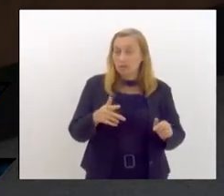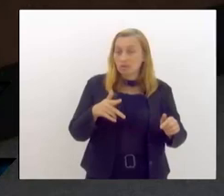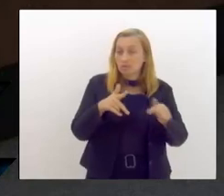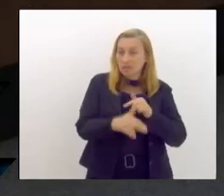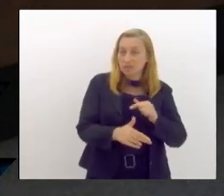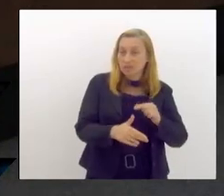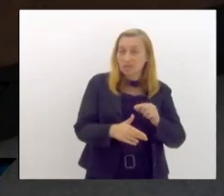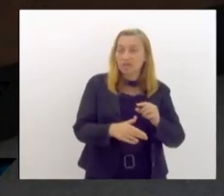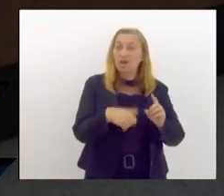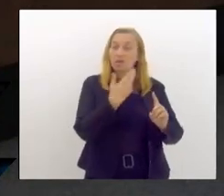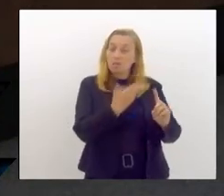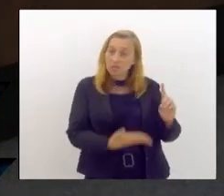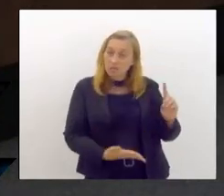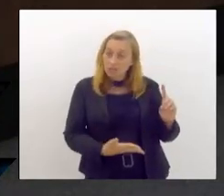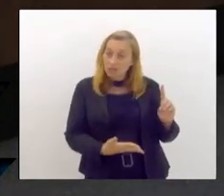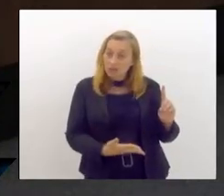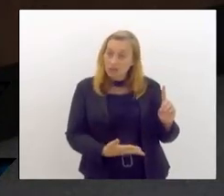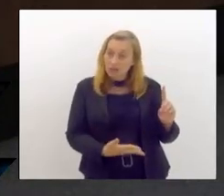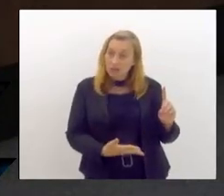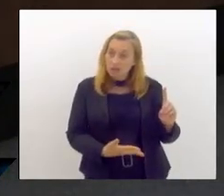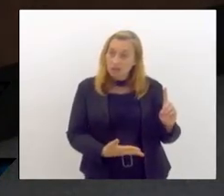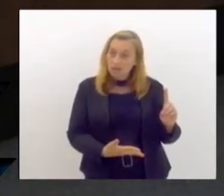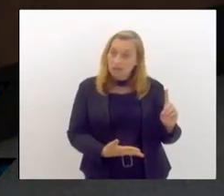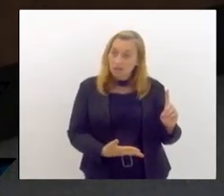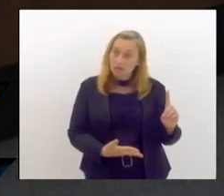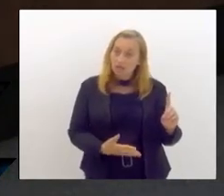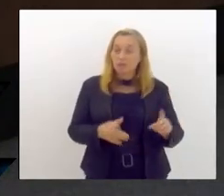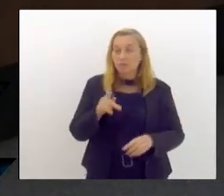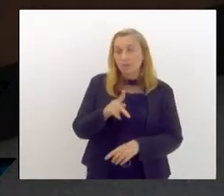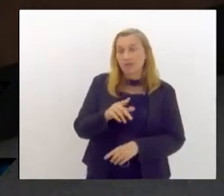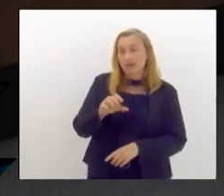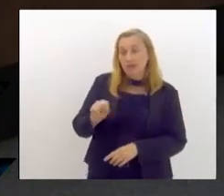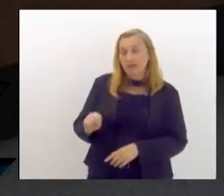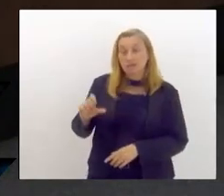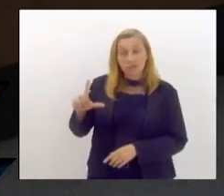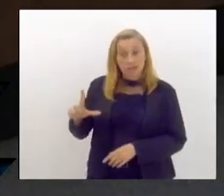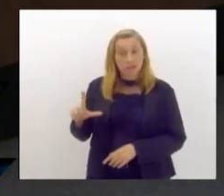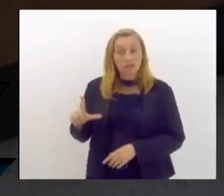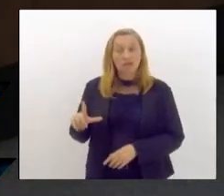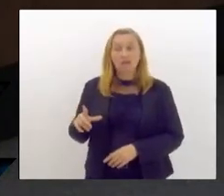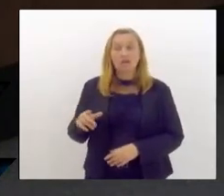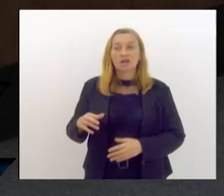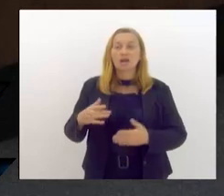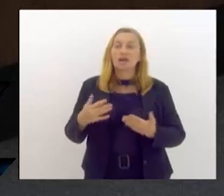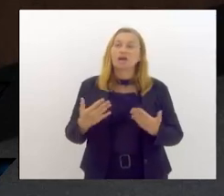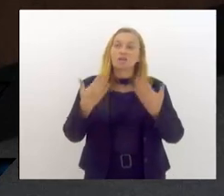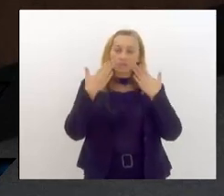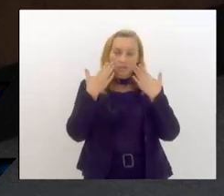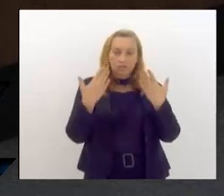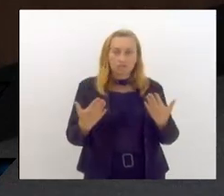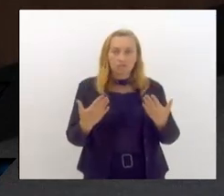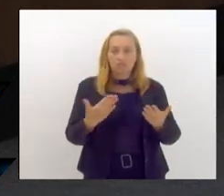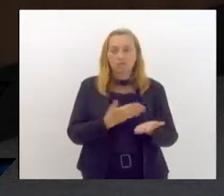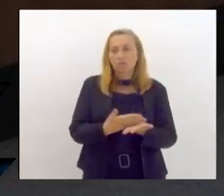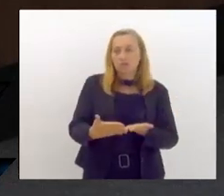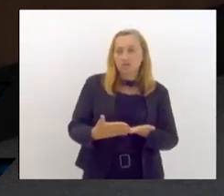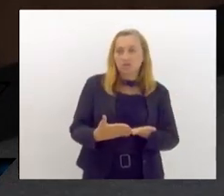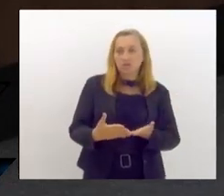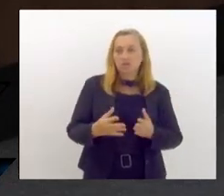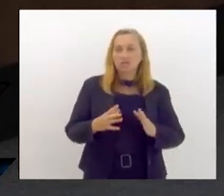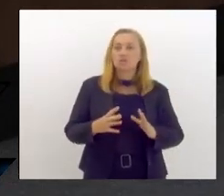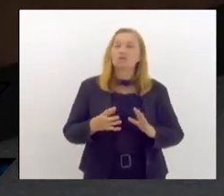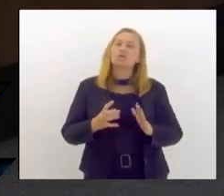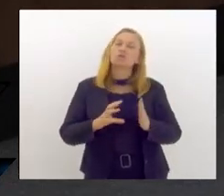de toda forma homenagens que a então bancada do PSL apresentou no início da legislatura. O partido que